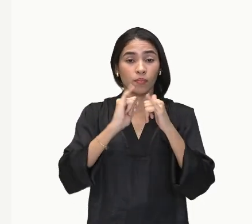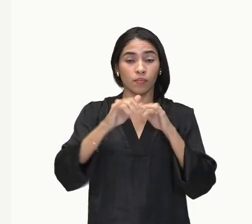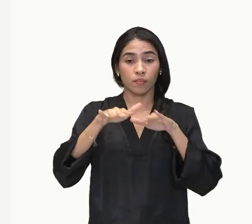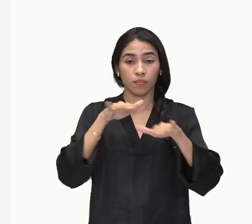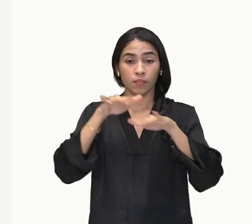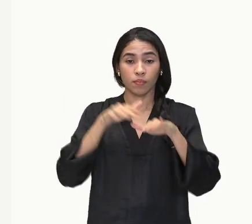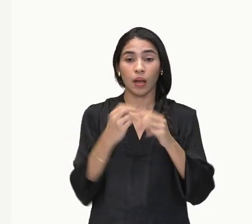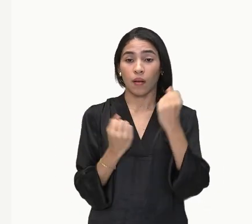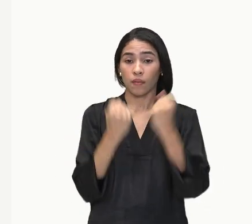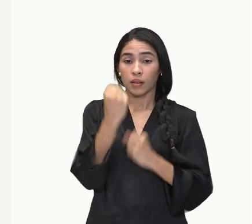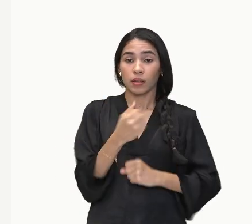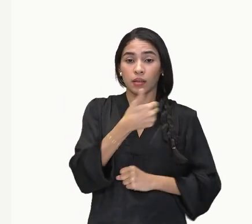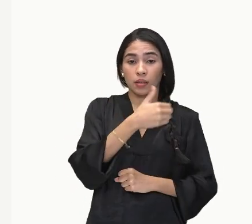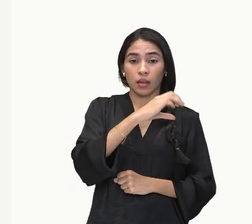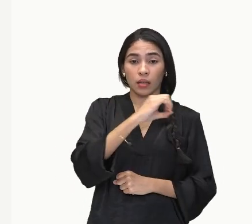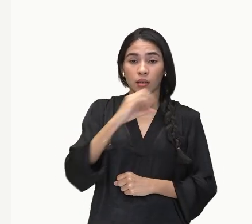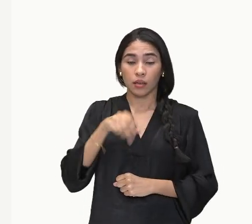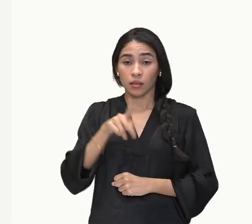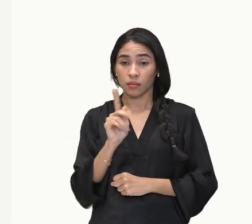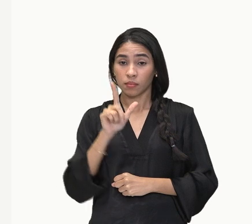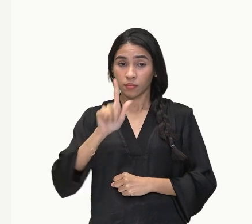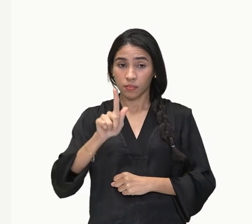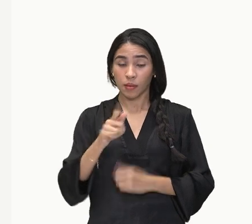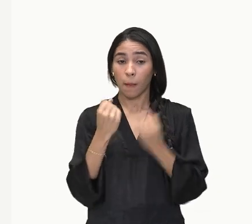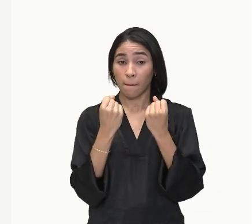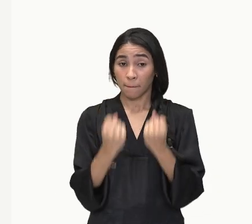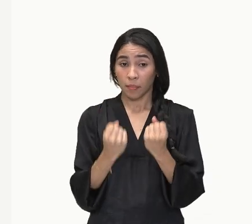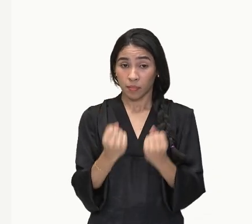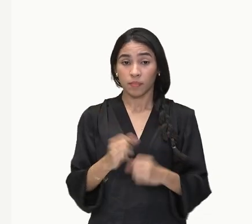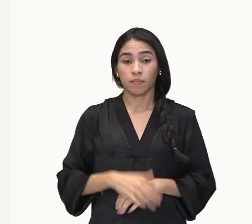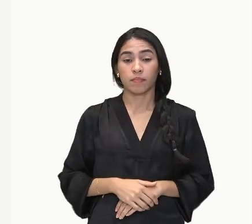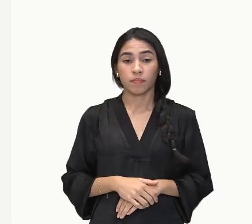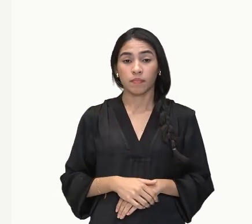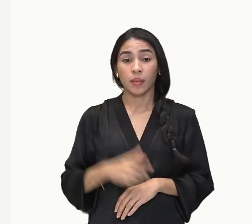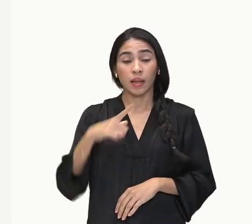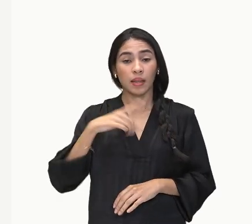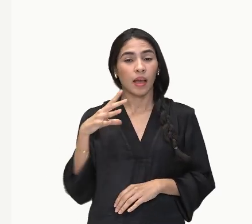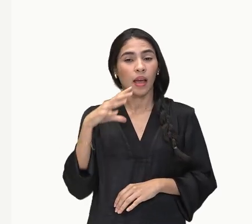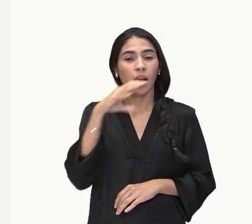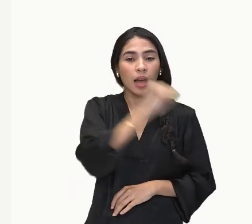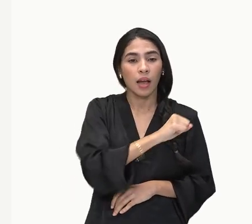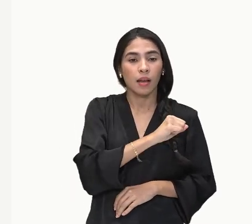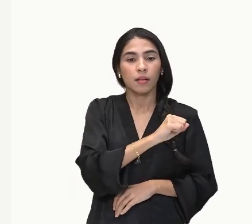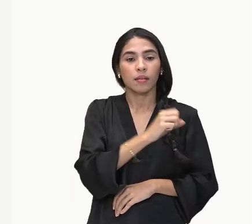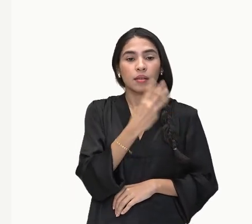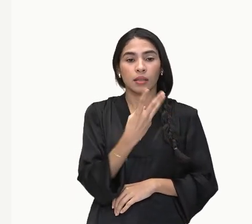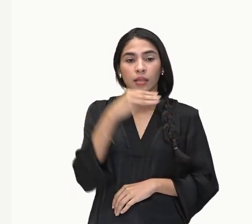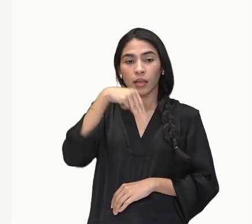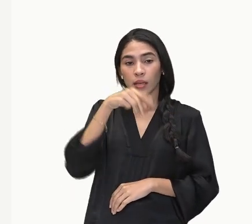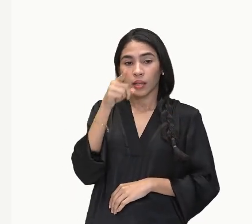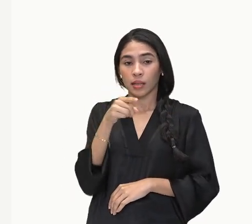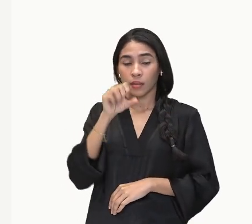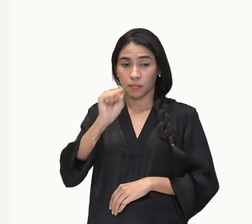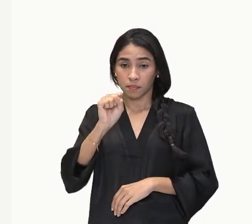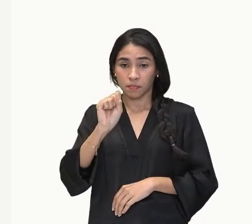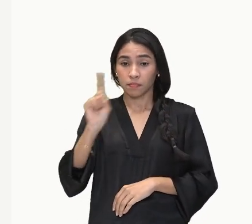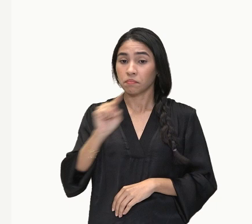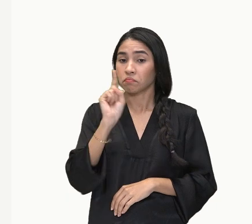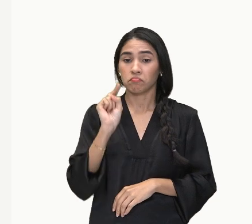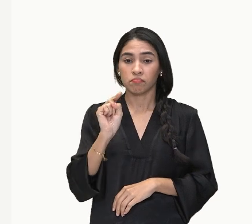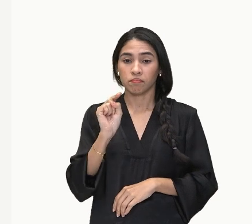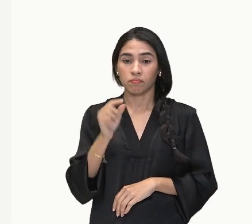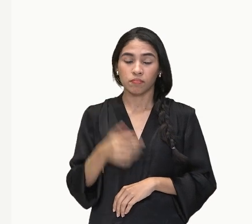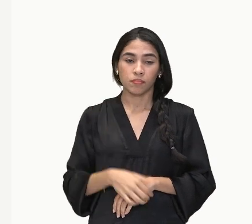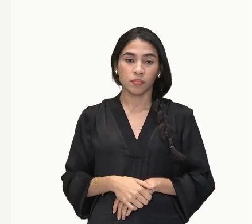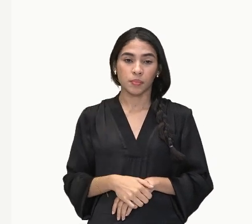um veículo de 1000 quilos de massa que se move a uma velocidade constante de 3 metros por